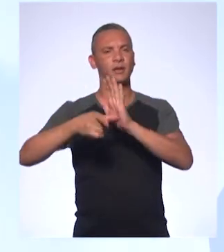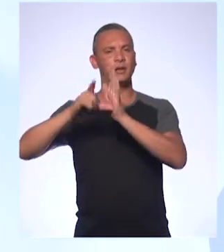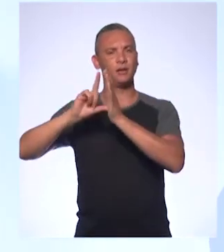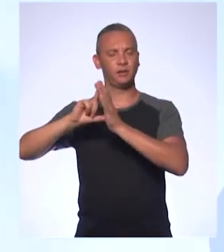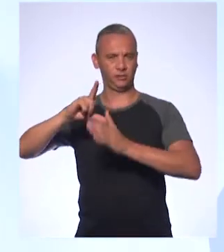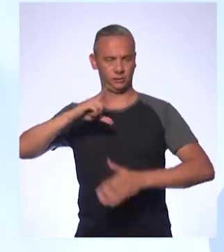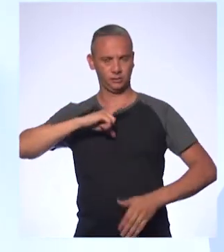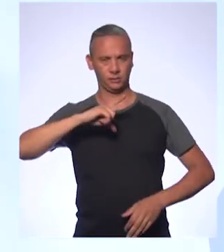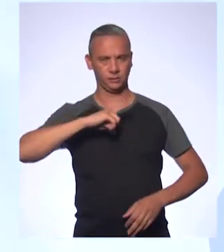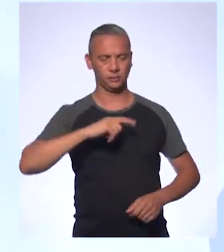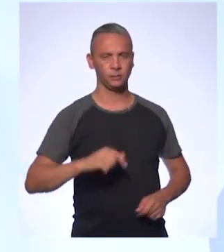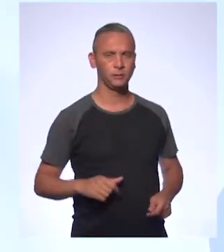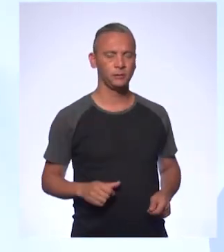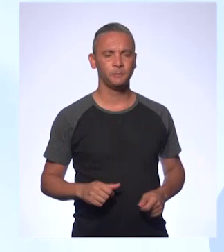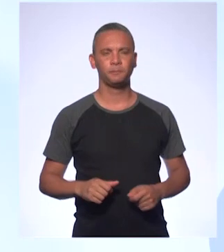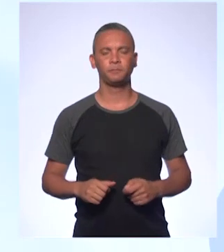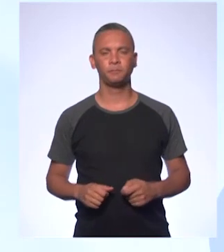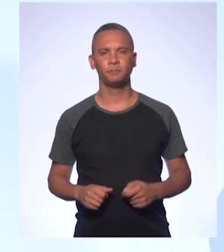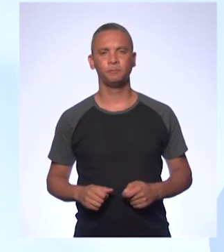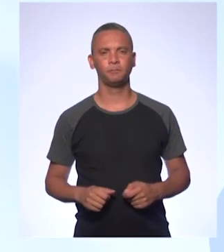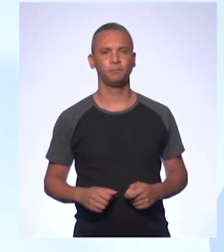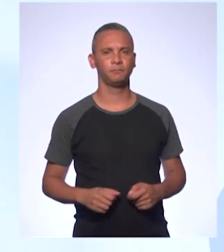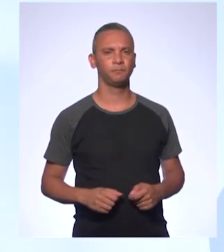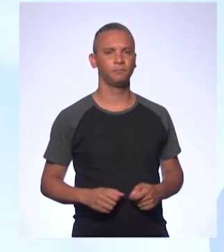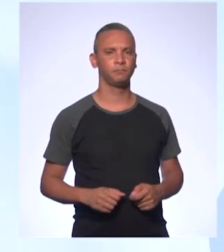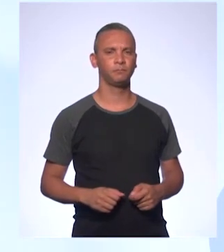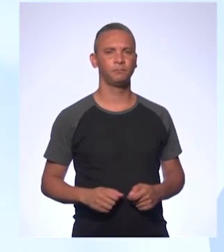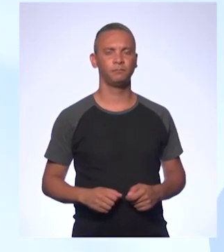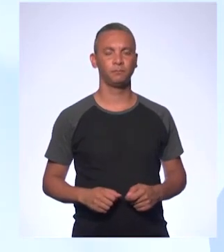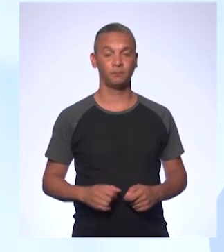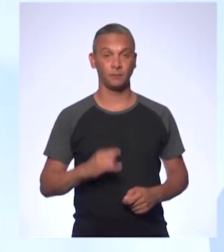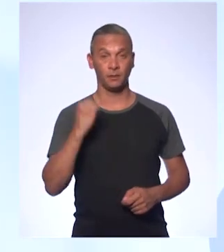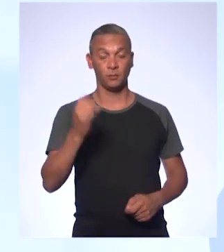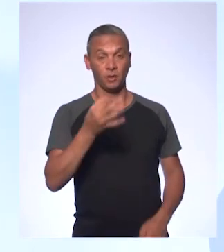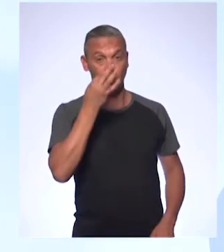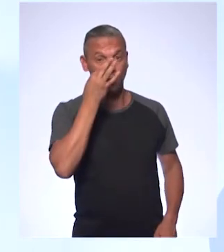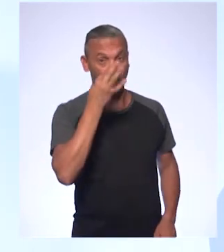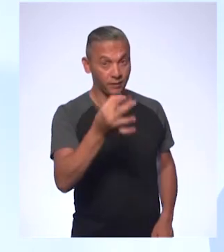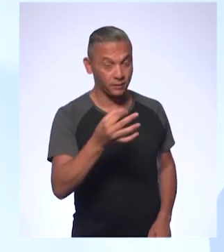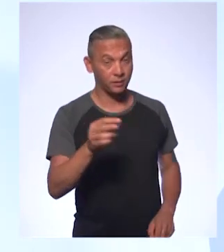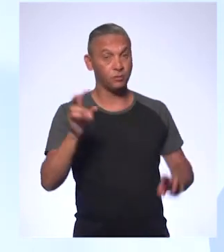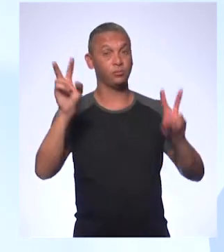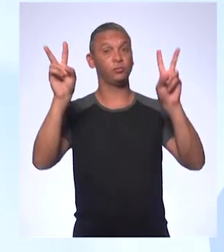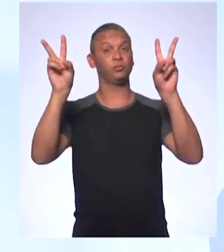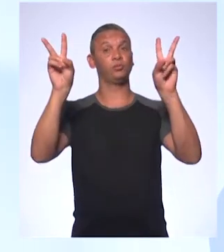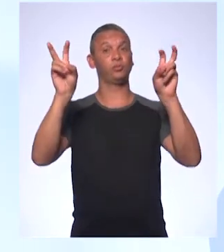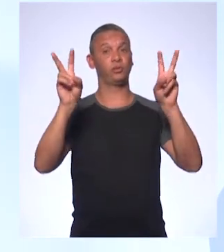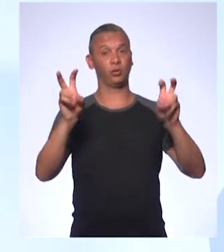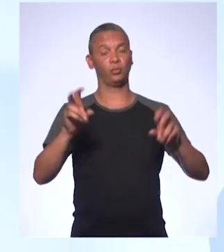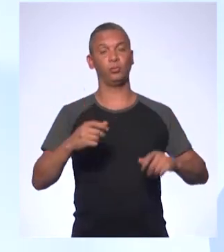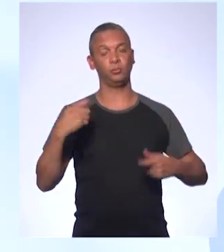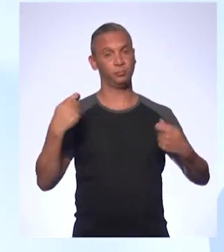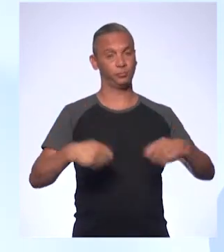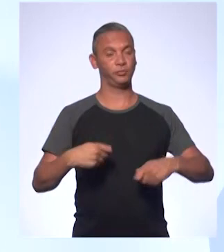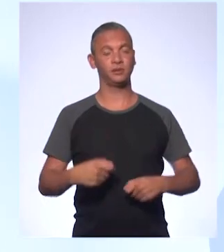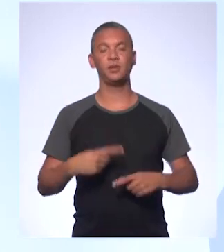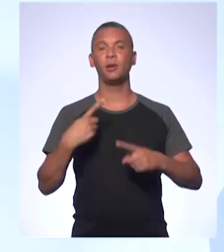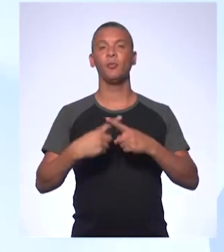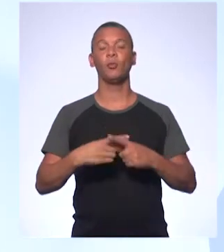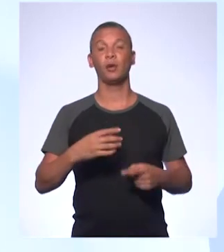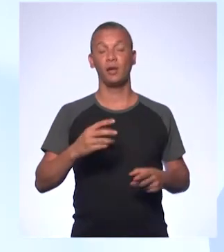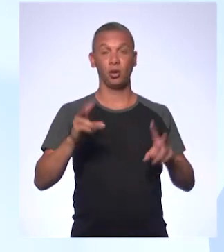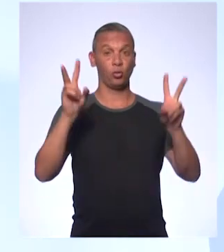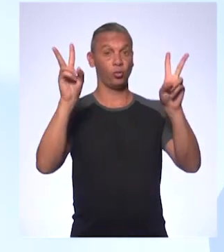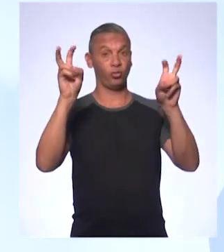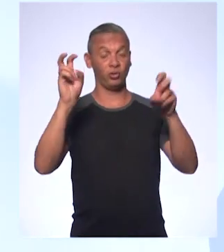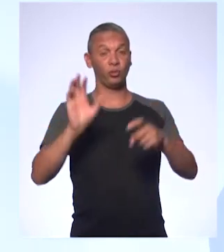outra aula, é prestar atenção no título, né? O título ele vai dar